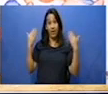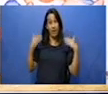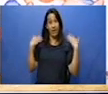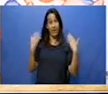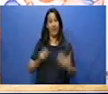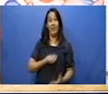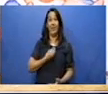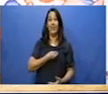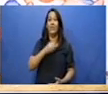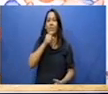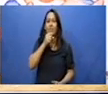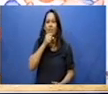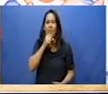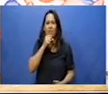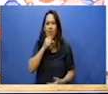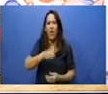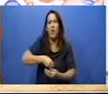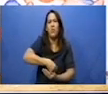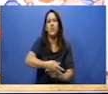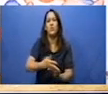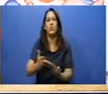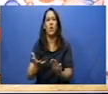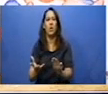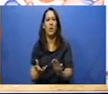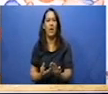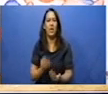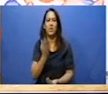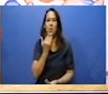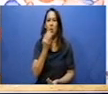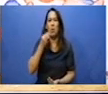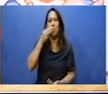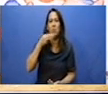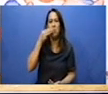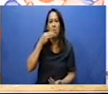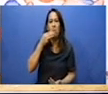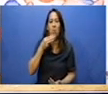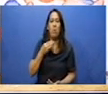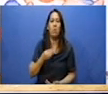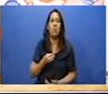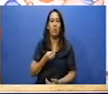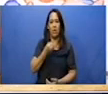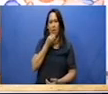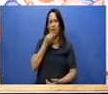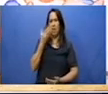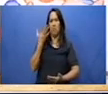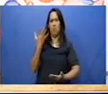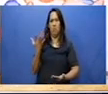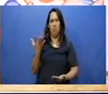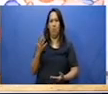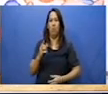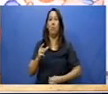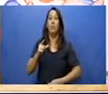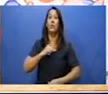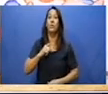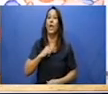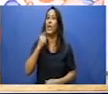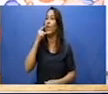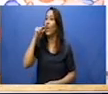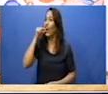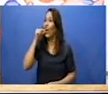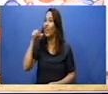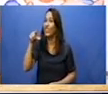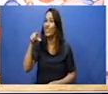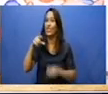Passamos horas jogando baralho e comendo bolo. Ele é um menino muito bonzinho, mas que tem uns dentões enormes, tem.